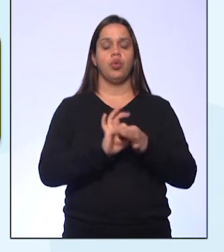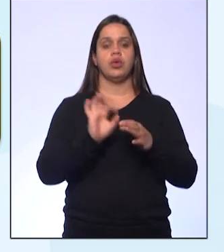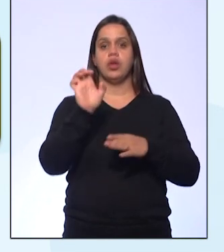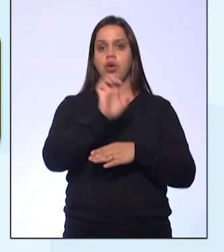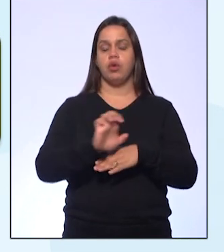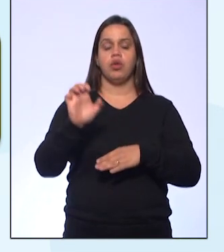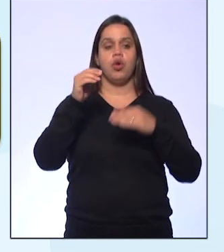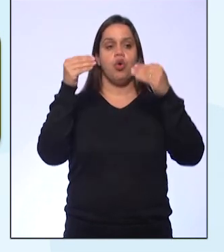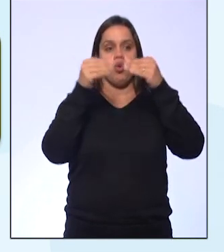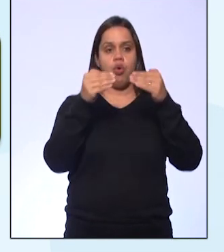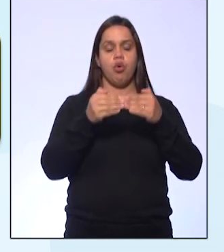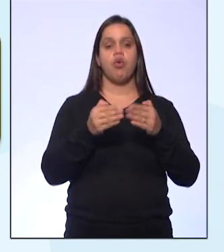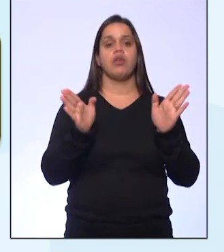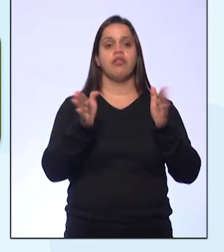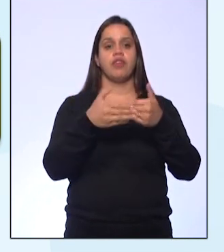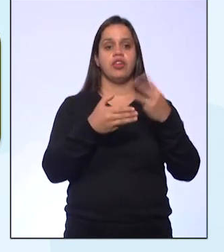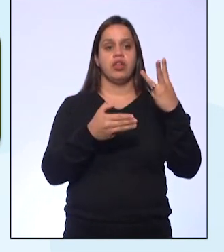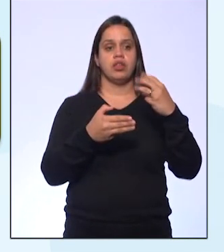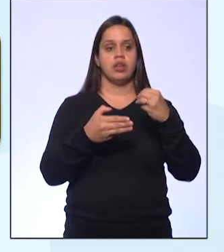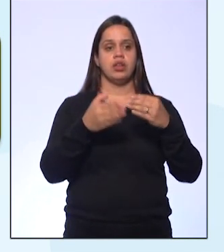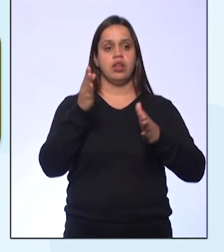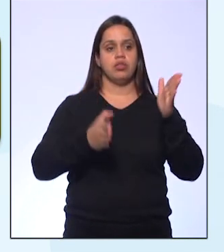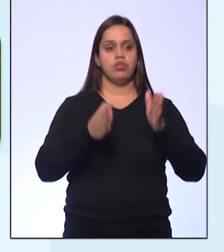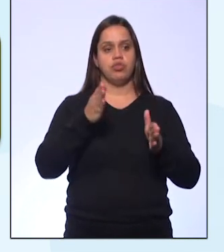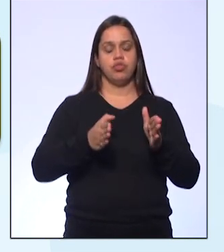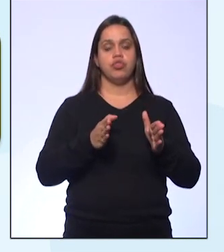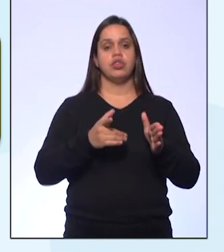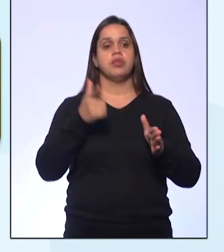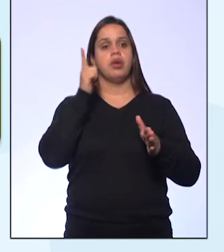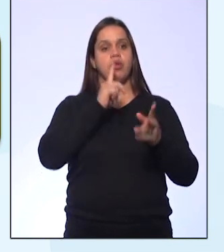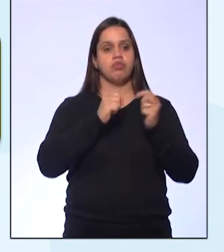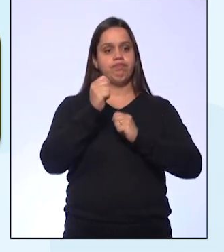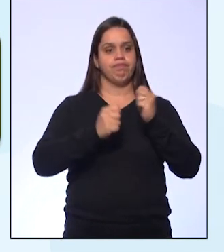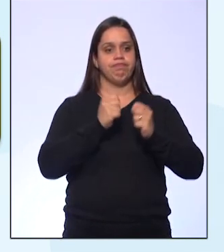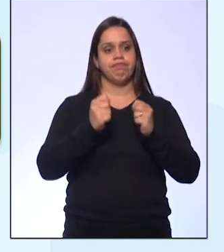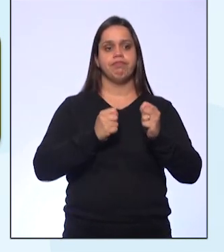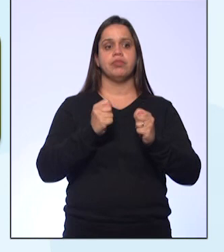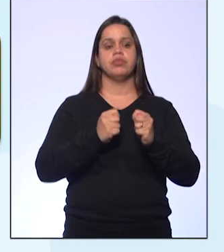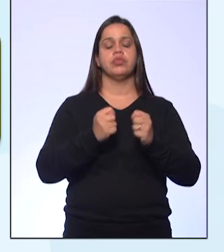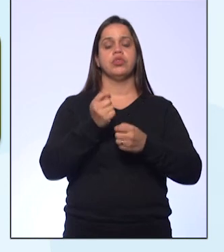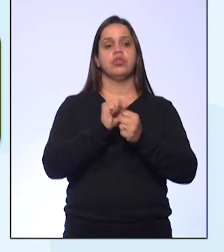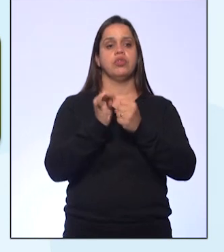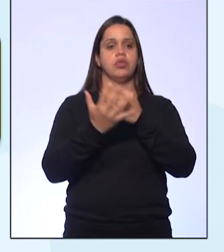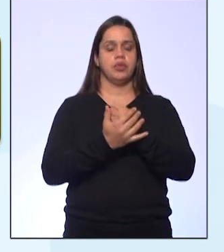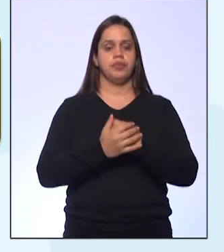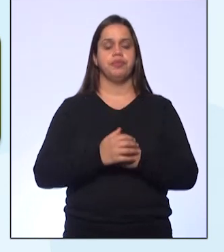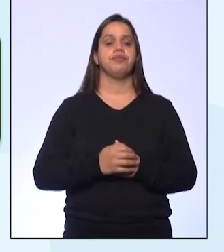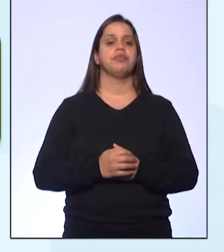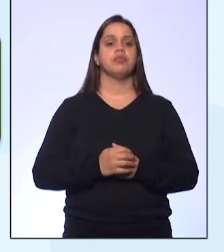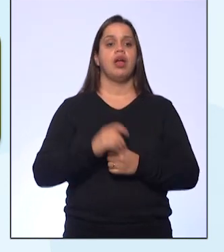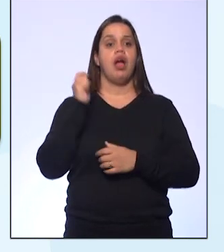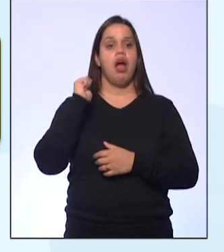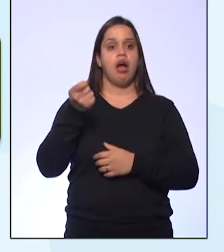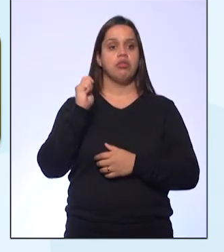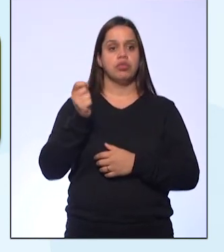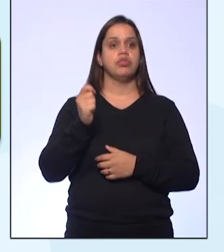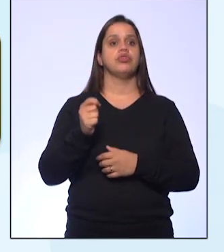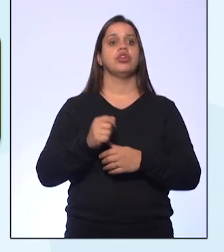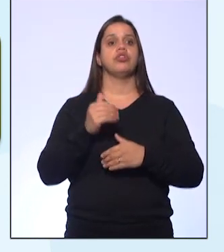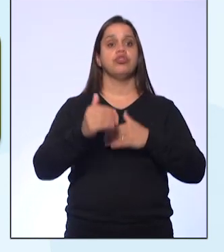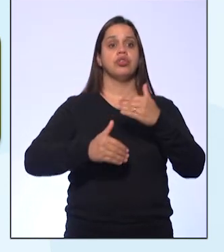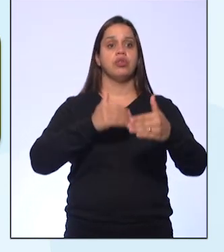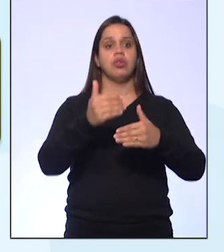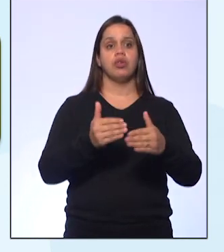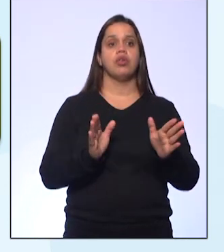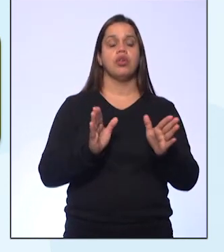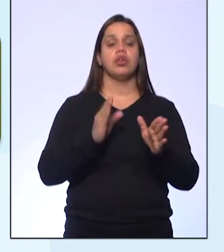por 30 dias para conter coronavírus. Argentina prorroga isolamento e fechamento de fronteiras.